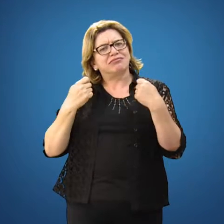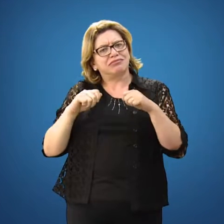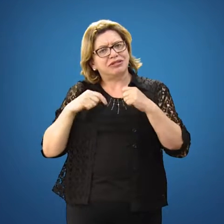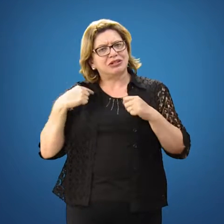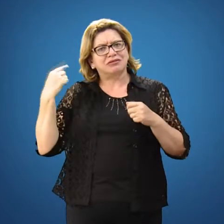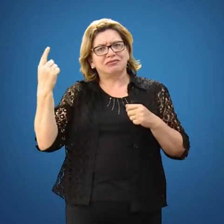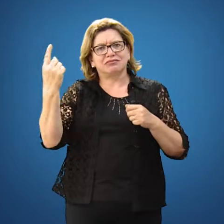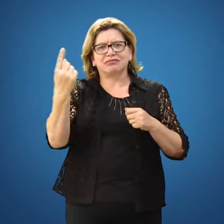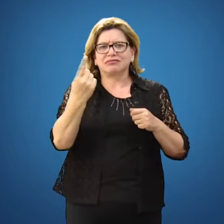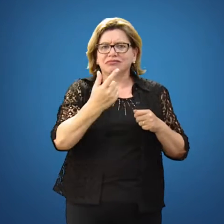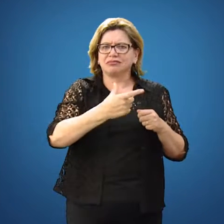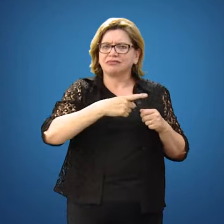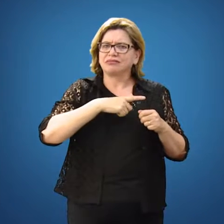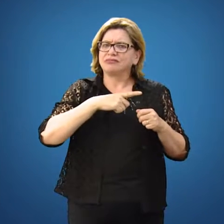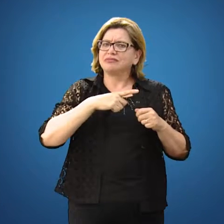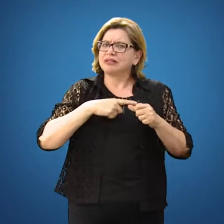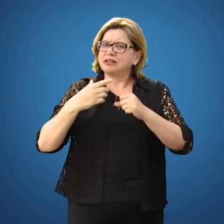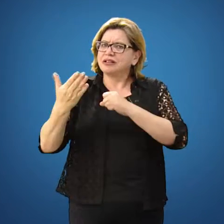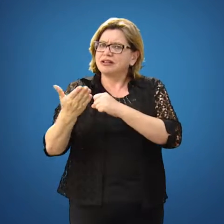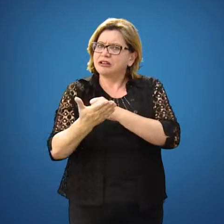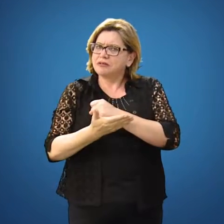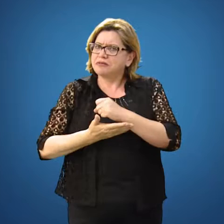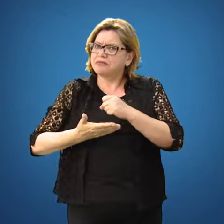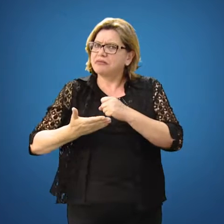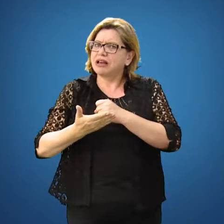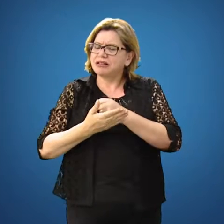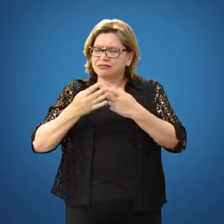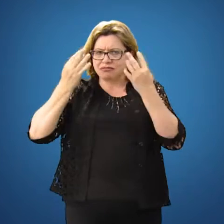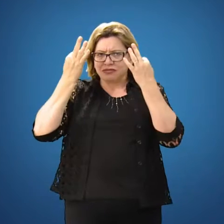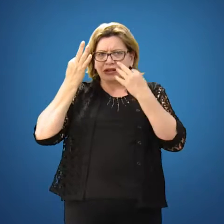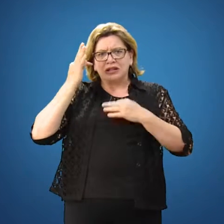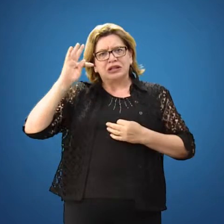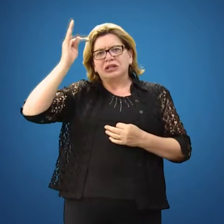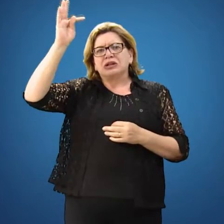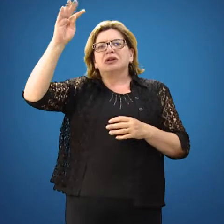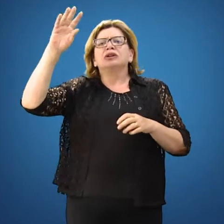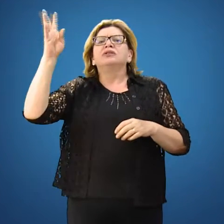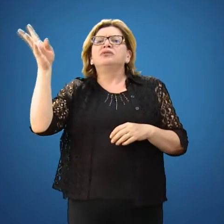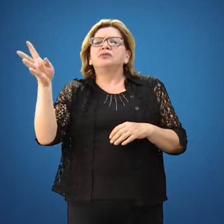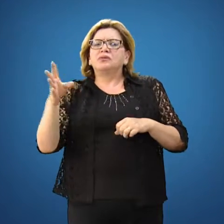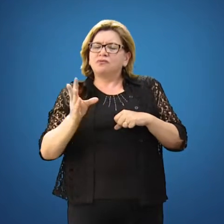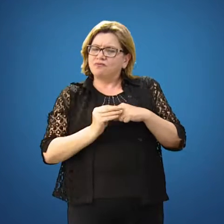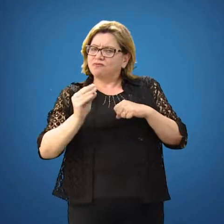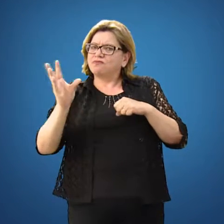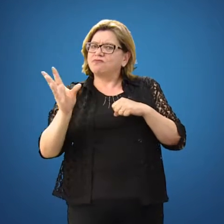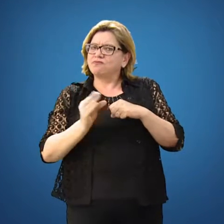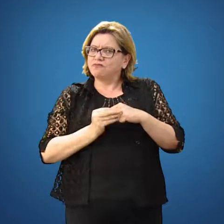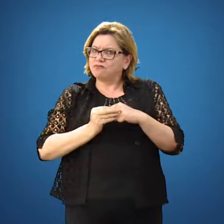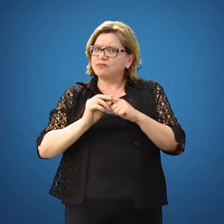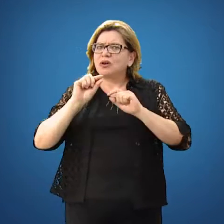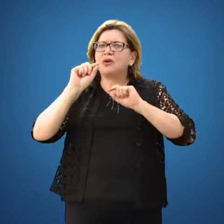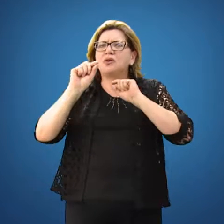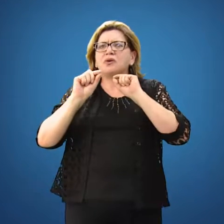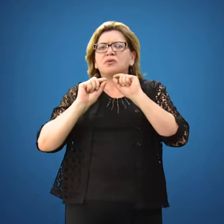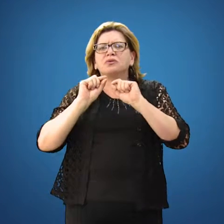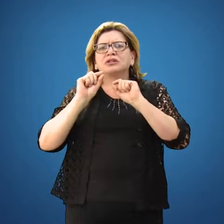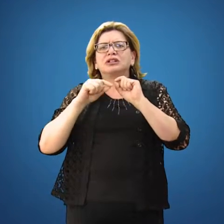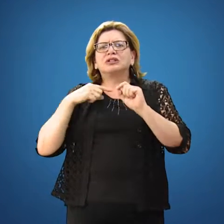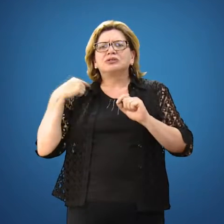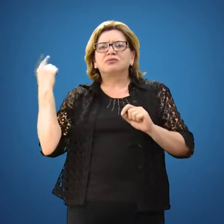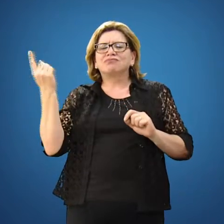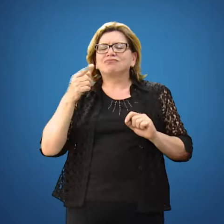nós tenhamos embasamento teórico, conhecimento teórico sobre aquilo que